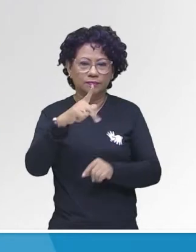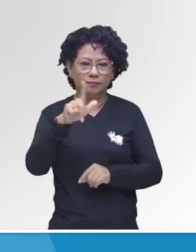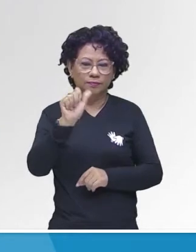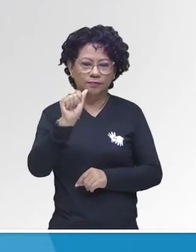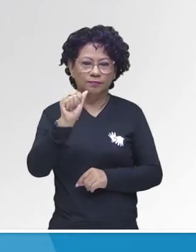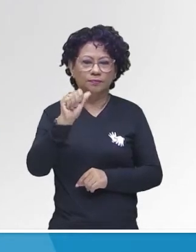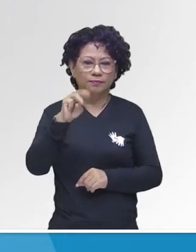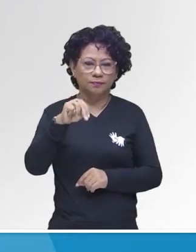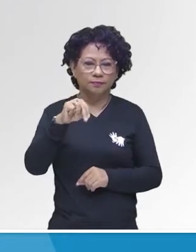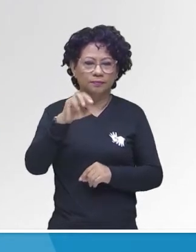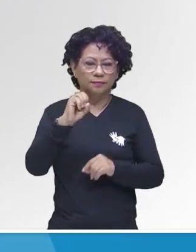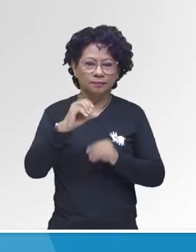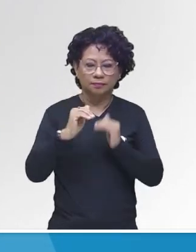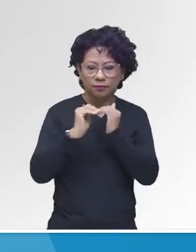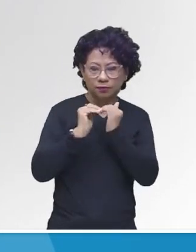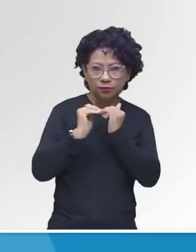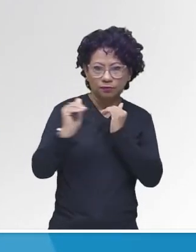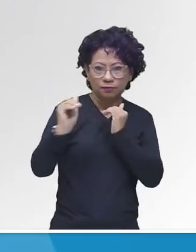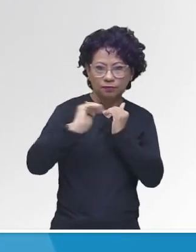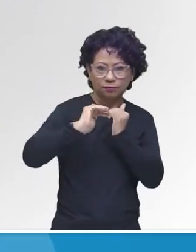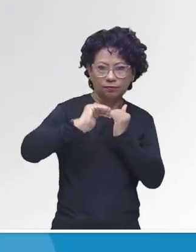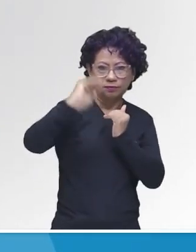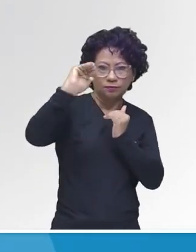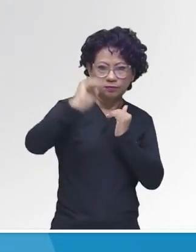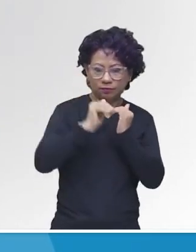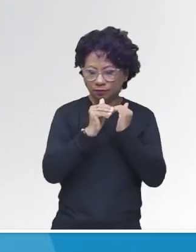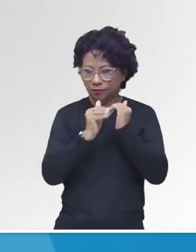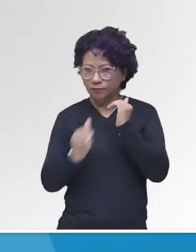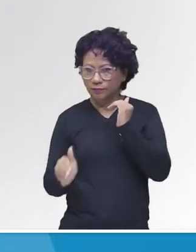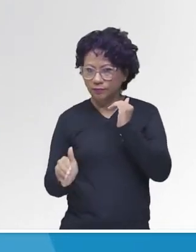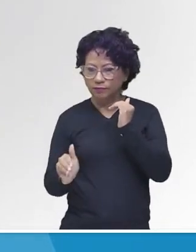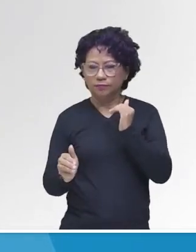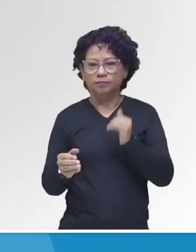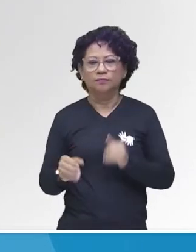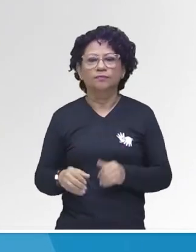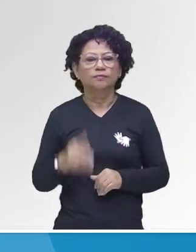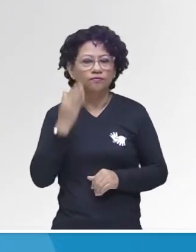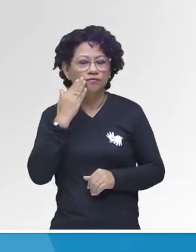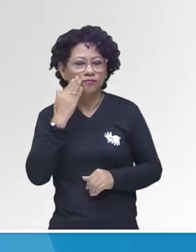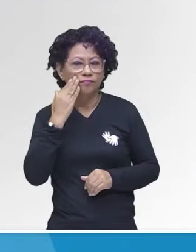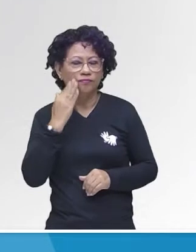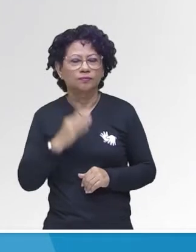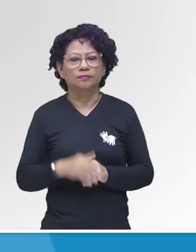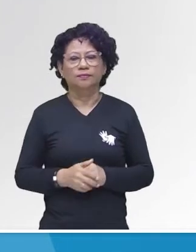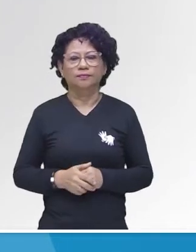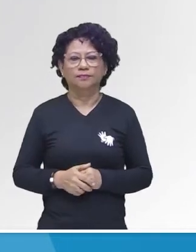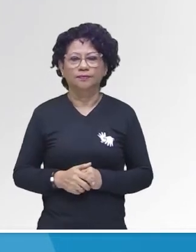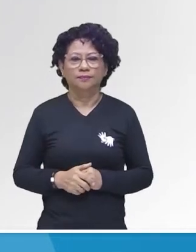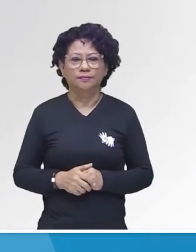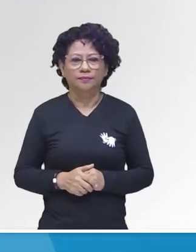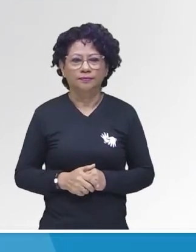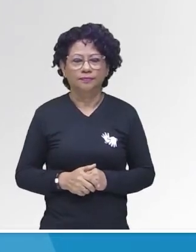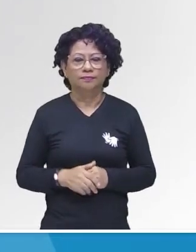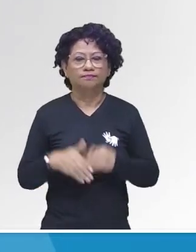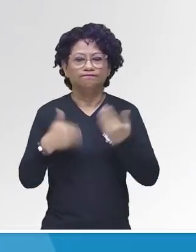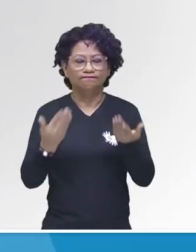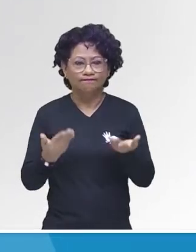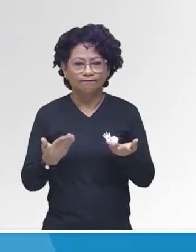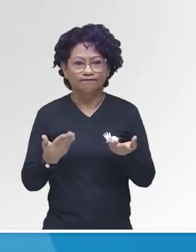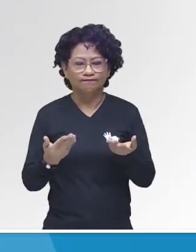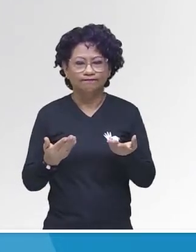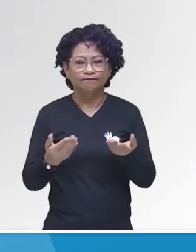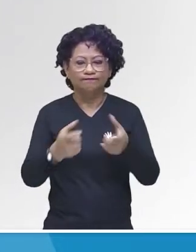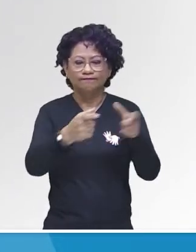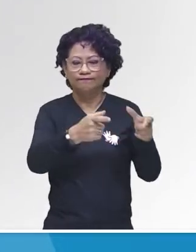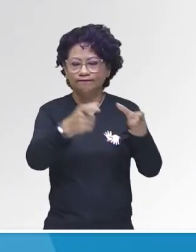tá bom? Então acompanhe comigo e vem aí ver comigo a nossa primeira cartela. Vamos lá. Olha aí, as posições relativas só